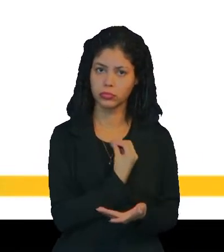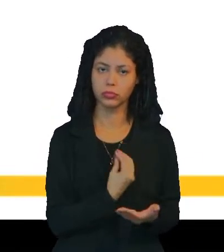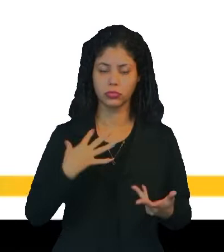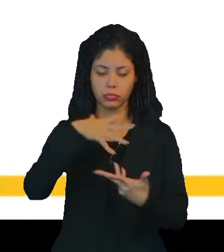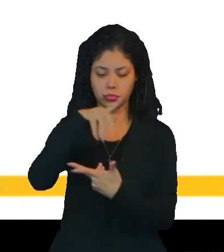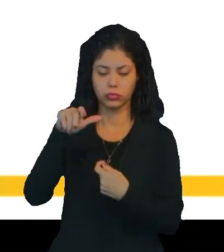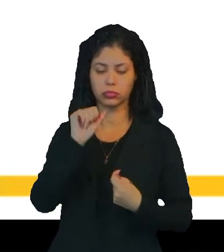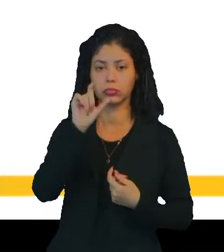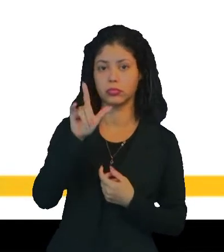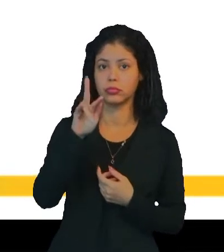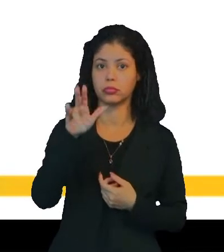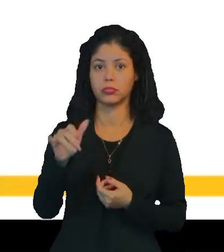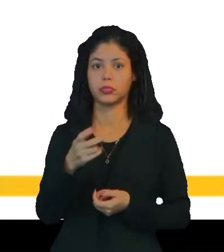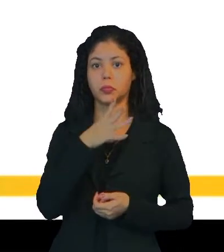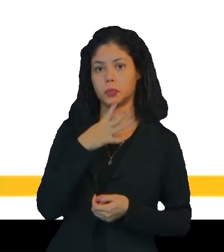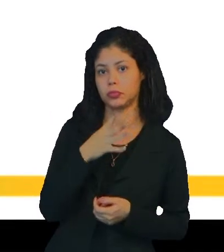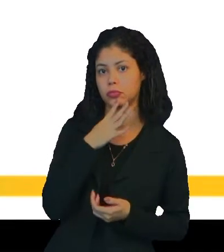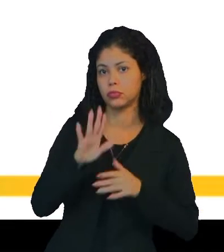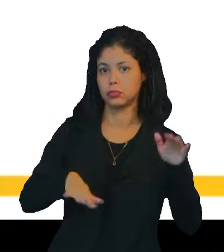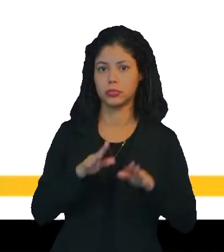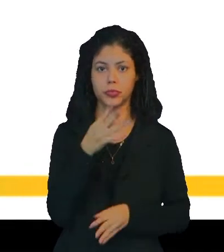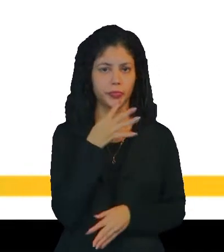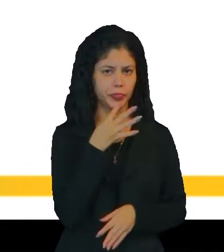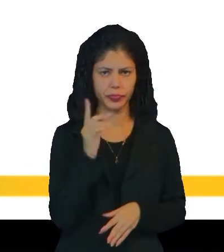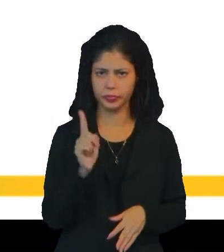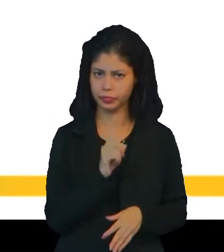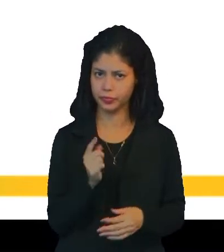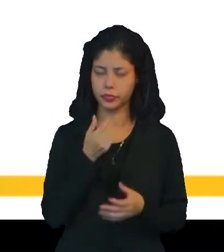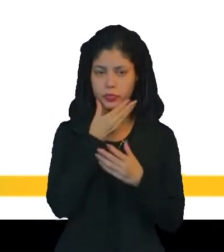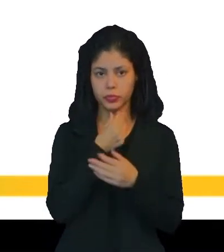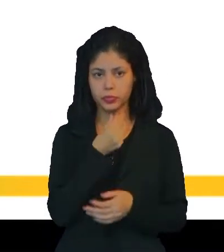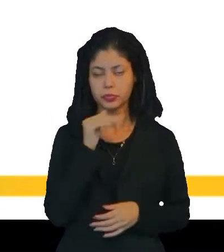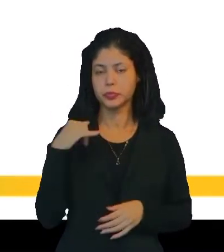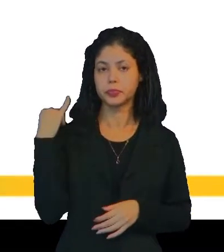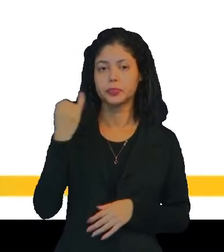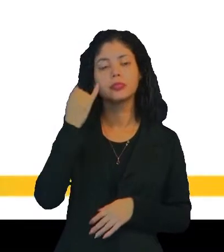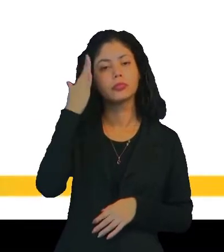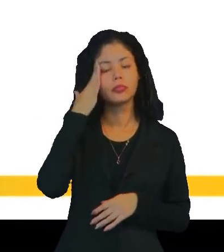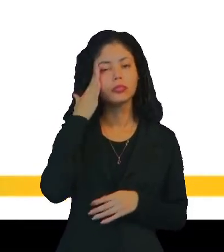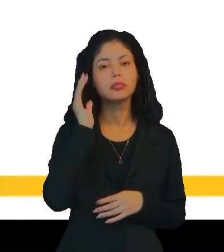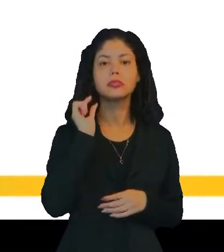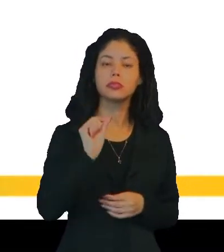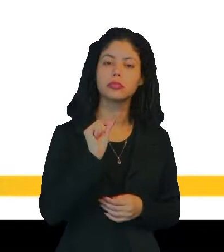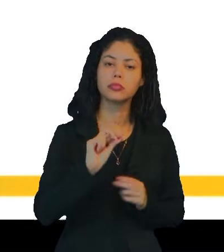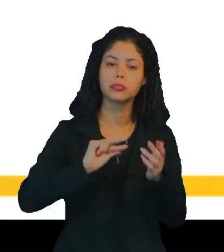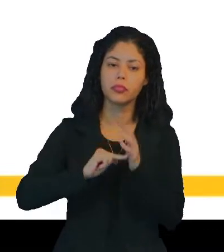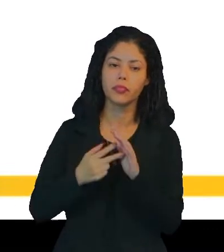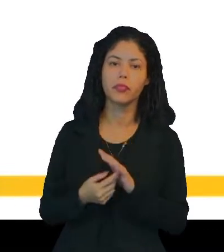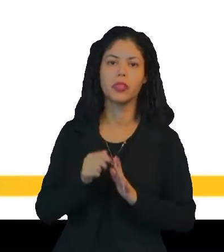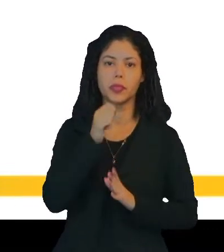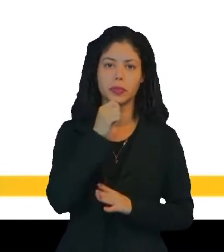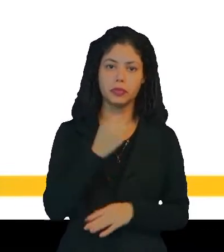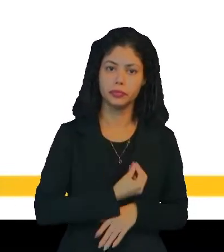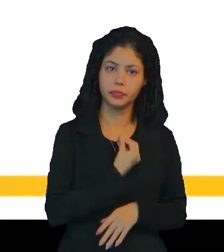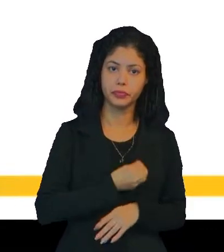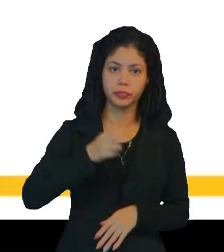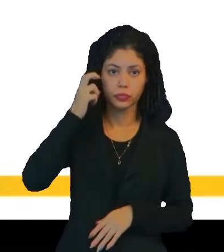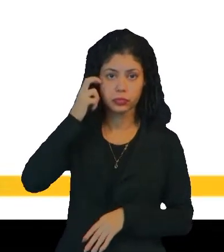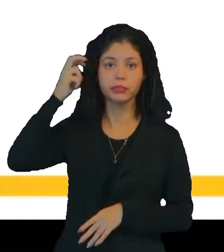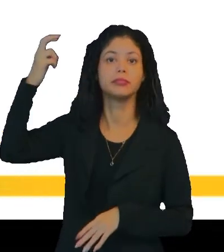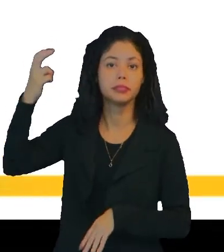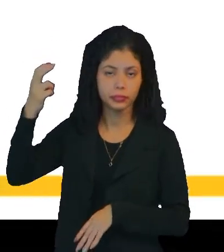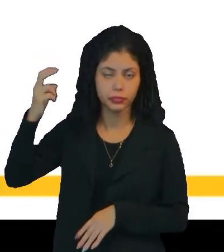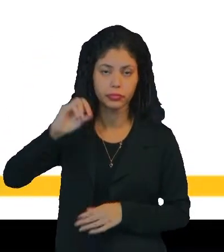galáxia, conhecidos e desconhecidos pelo homem. Porém, é importante entender que isso não significa que haja vida inteligente